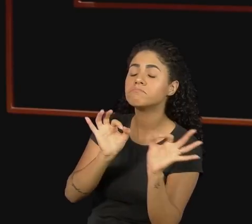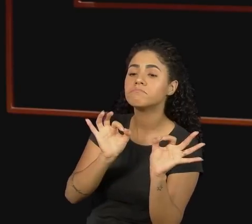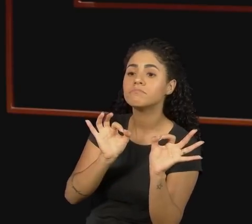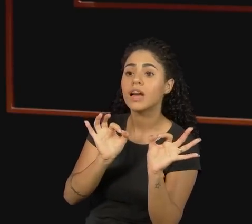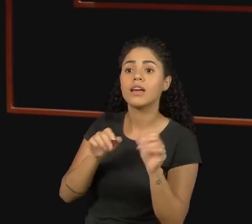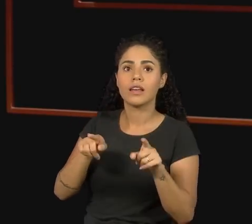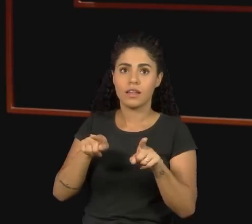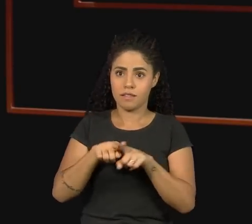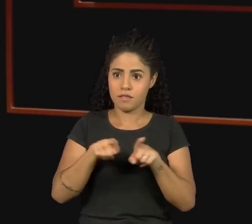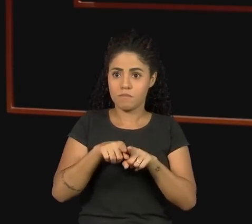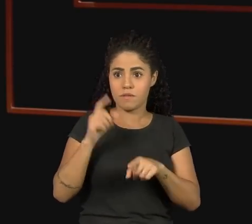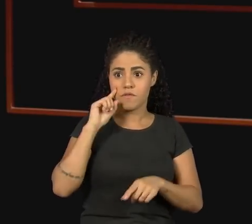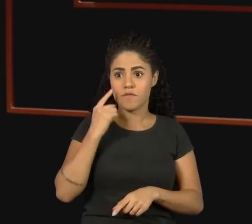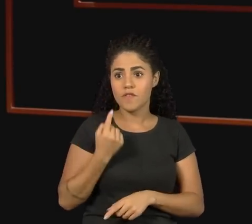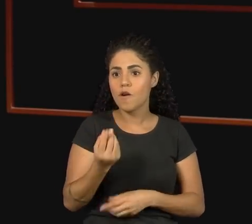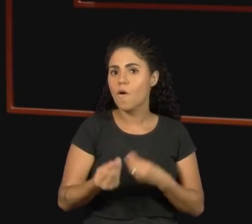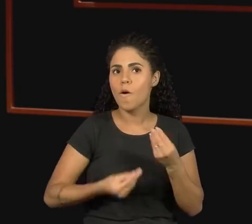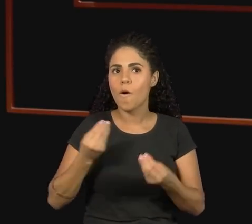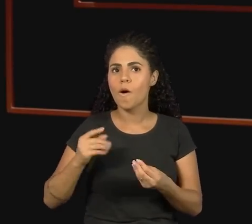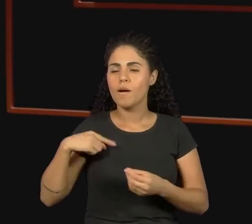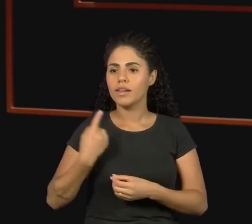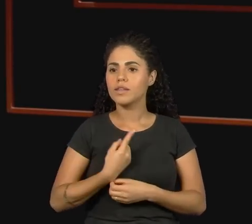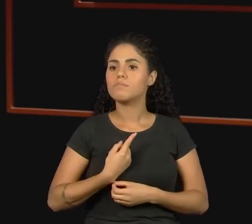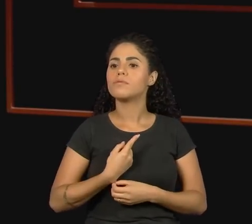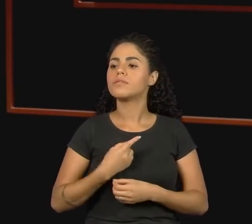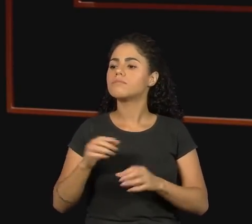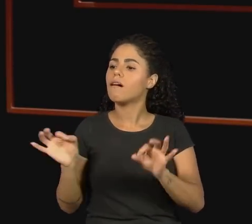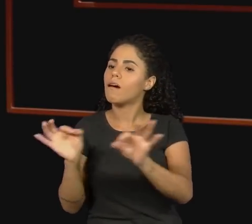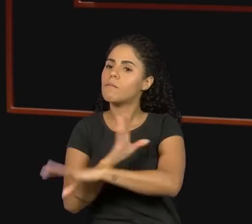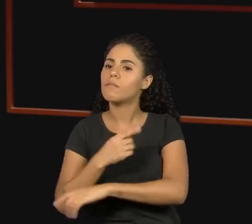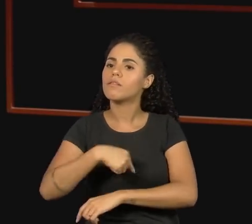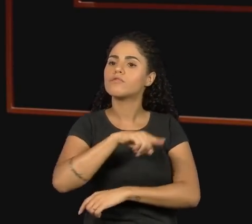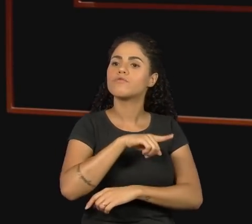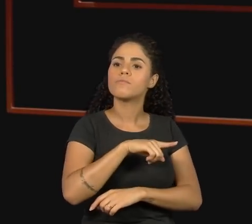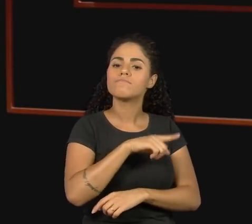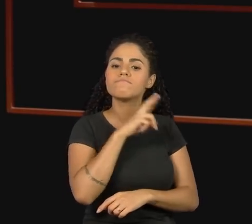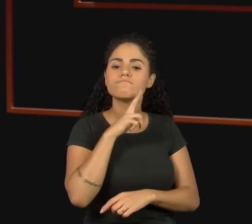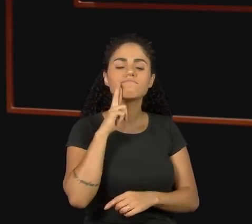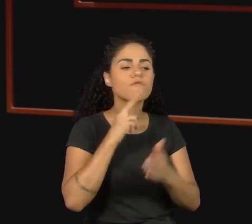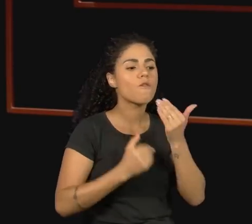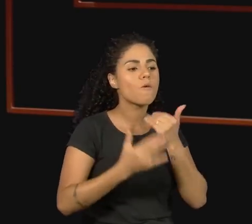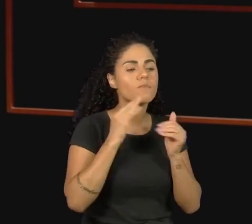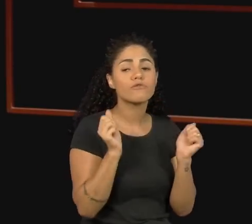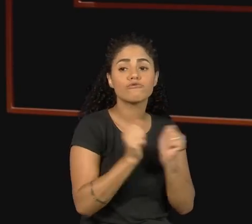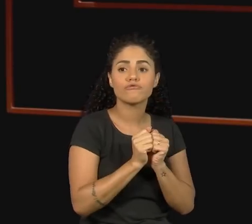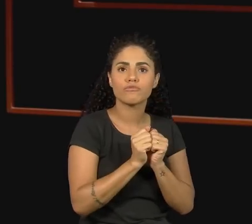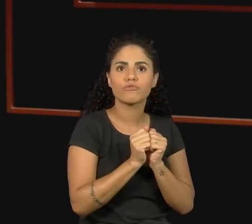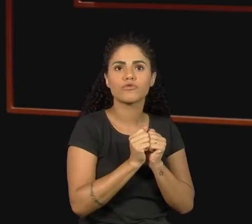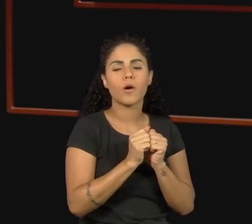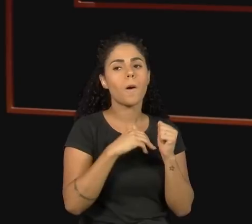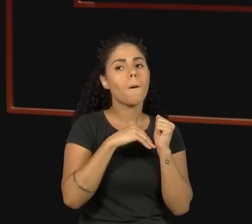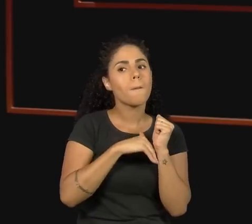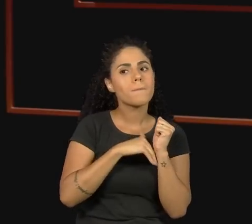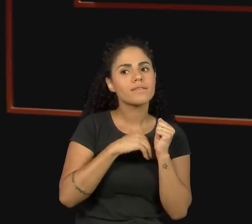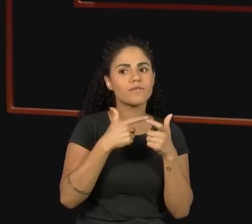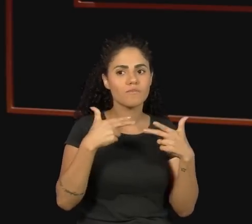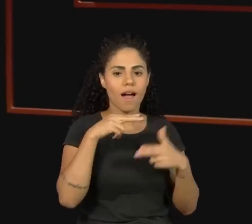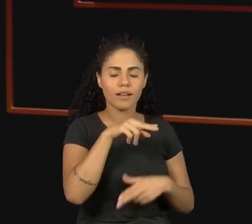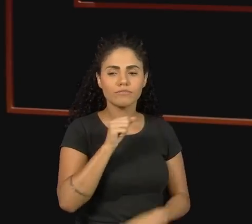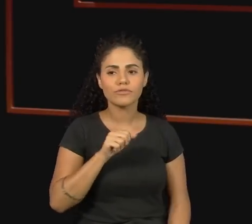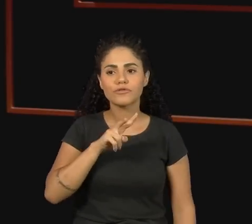O Vou Deixar de Ser Feliz por Medo de Ficar Triste, fomos jantar. E ele fala para mim do mistério de Irma Vap. E fala para mim a seguinte